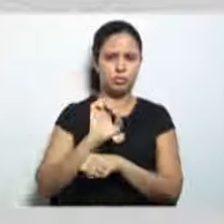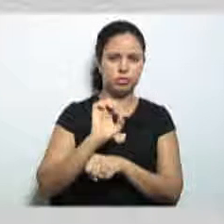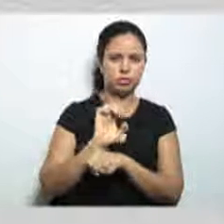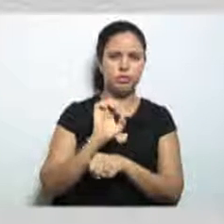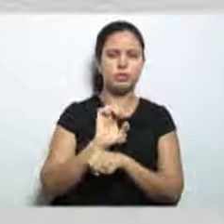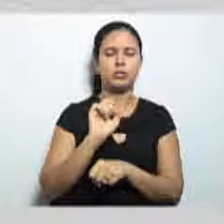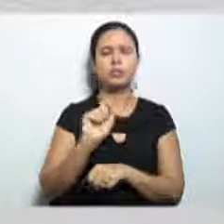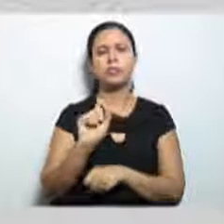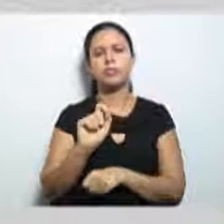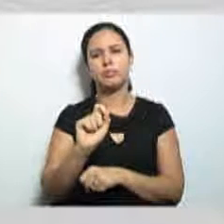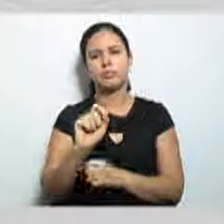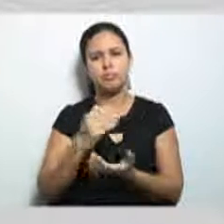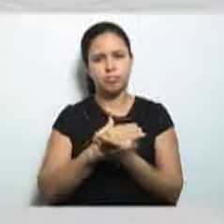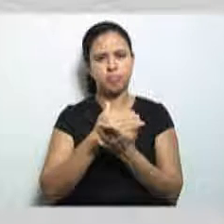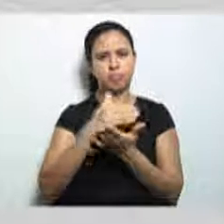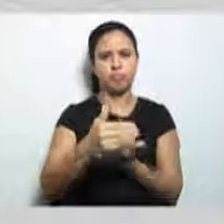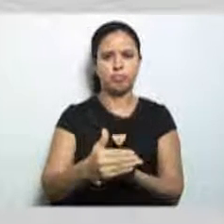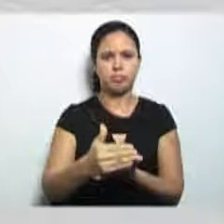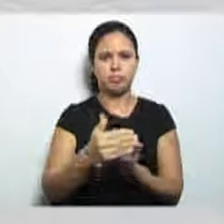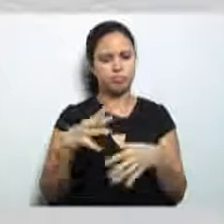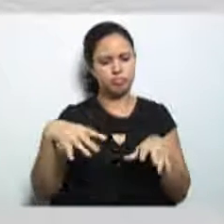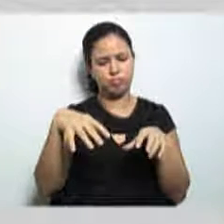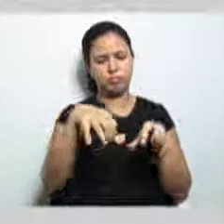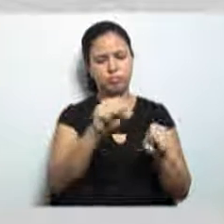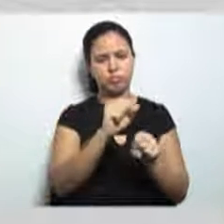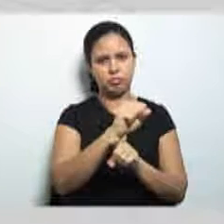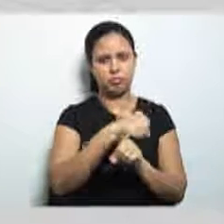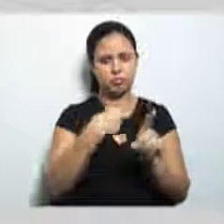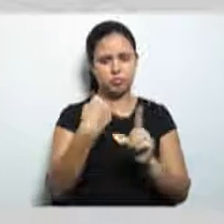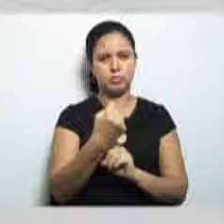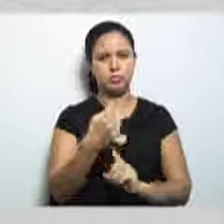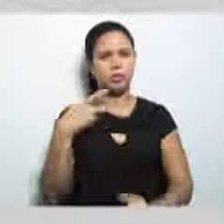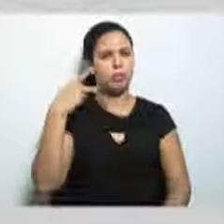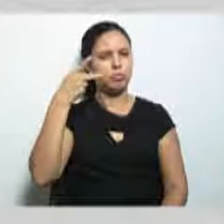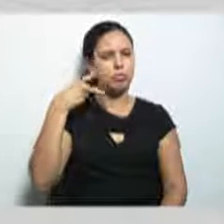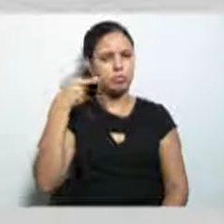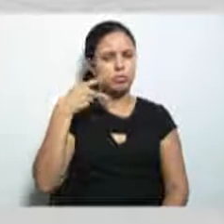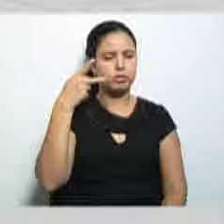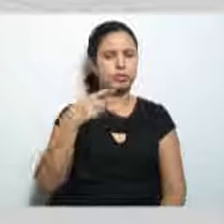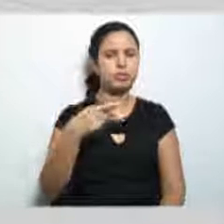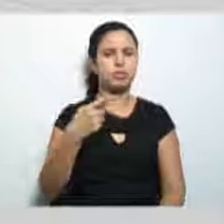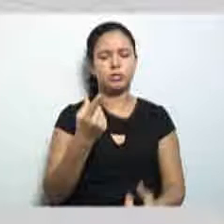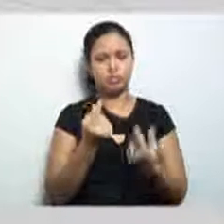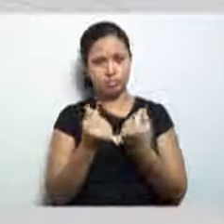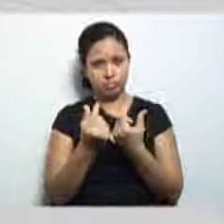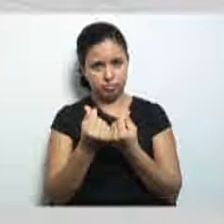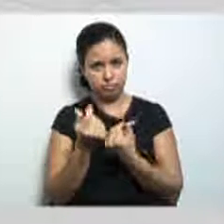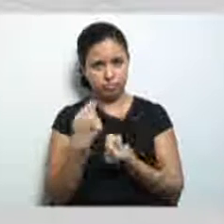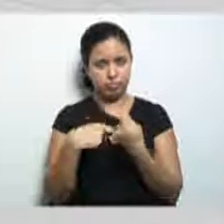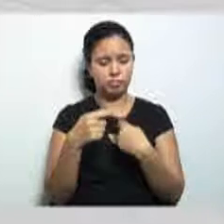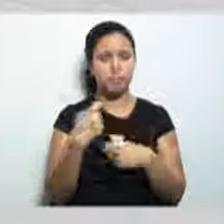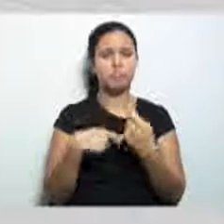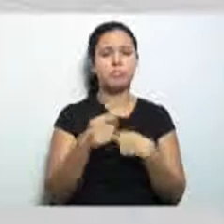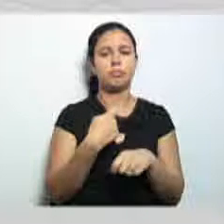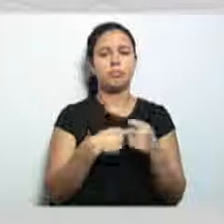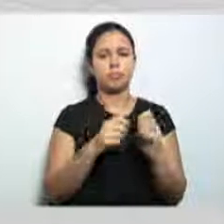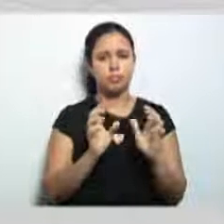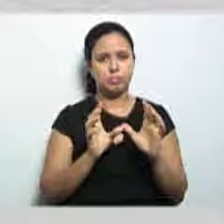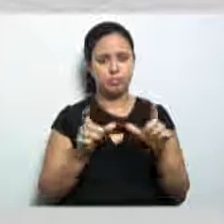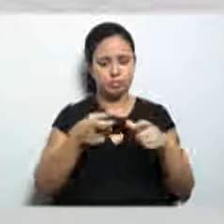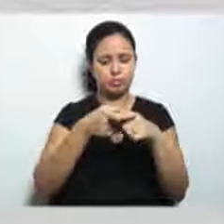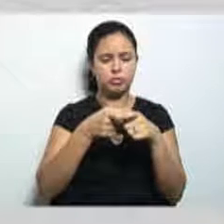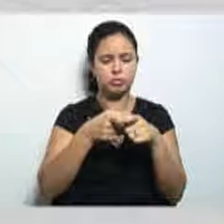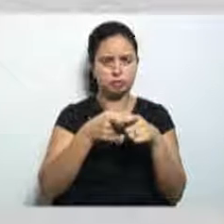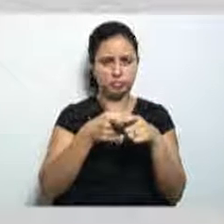a dominação social, política e econômica de um pequeno grupo sobre a maioria da